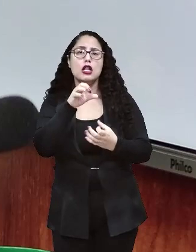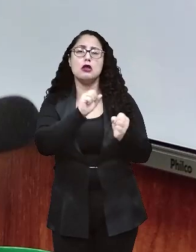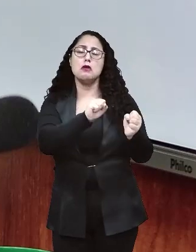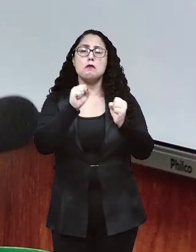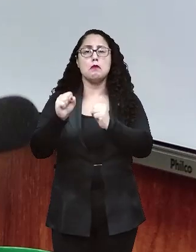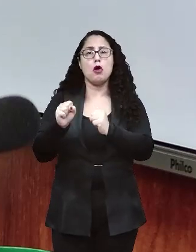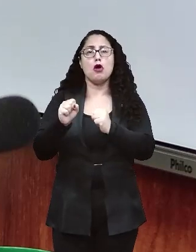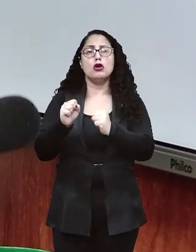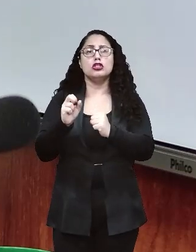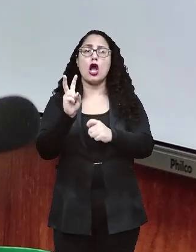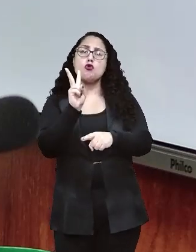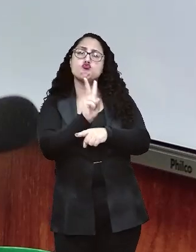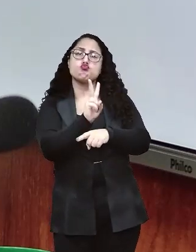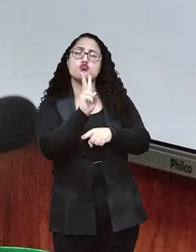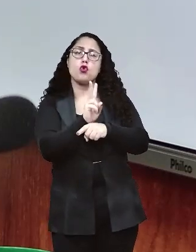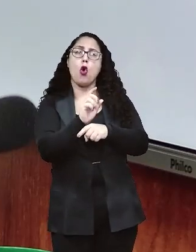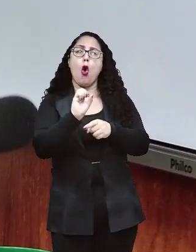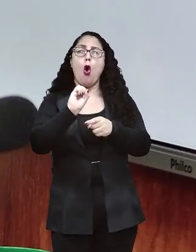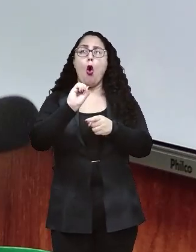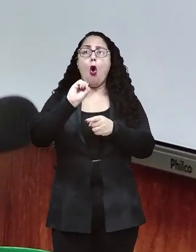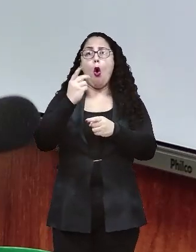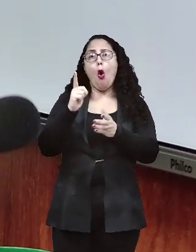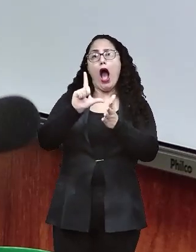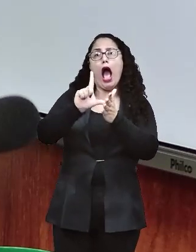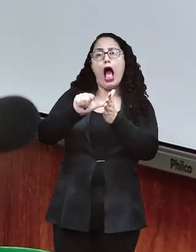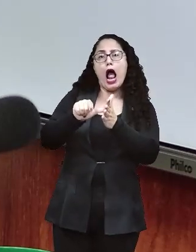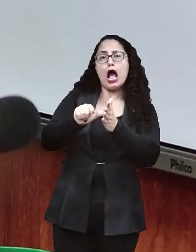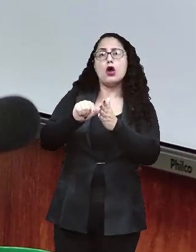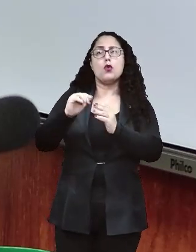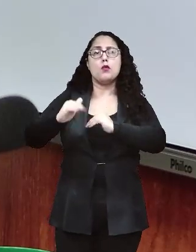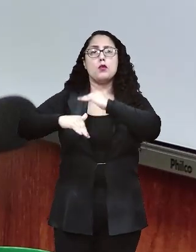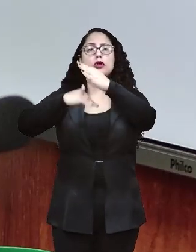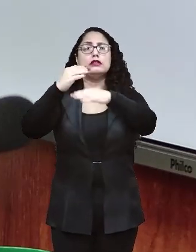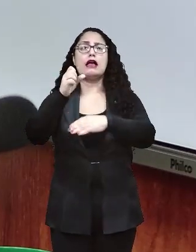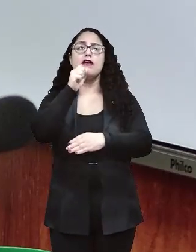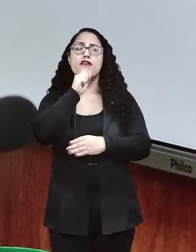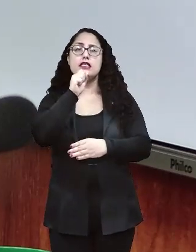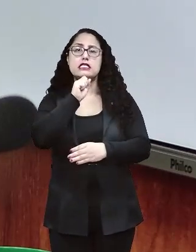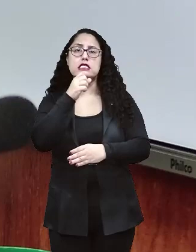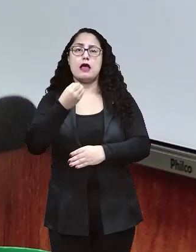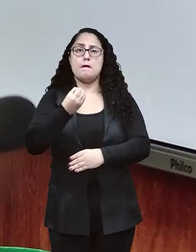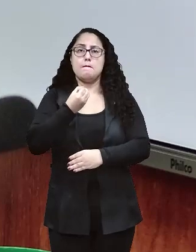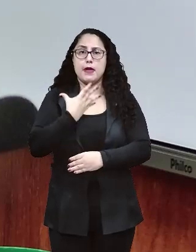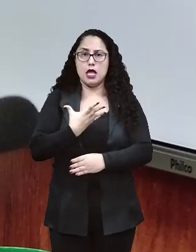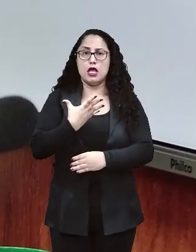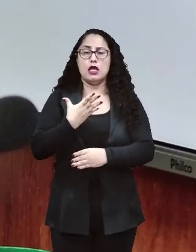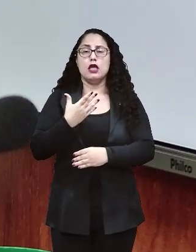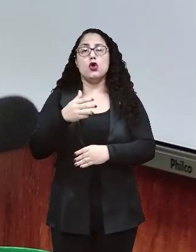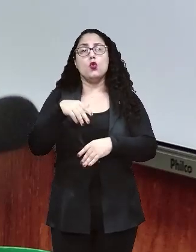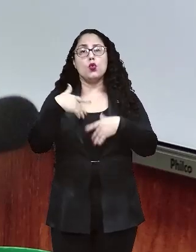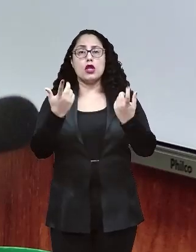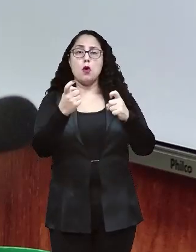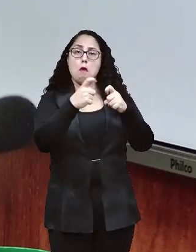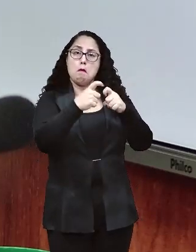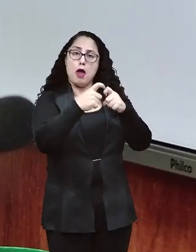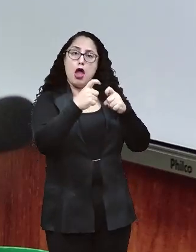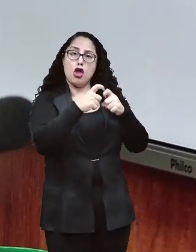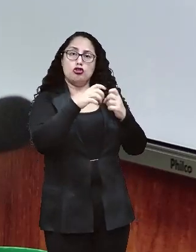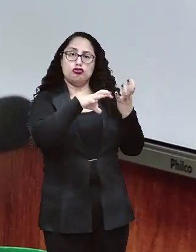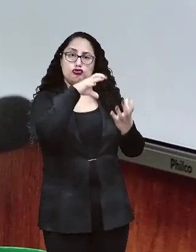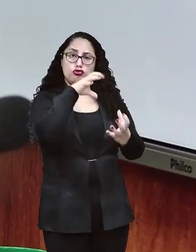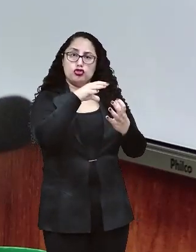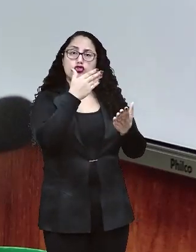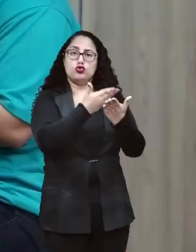pode prevenir ou adiar um pouco com esse processo de envelhecer bem, que que é o que a gerontologia, né, estuda,